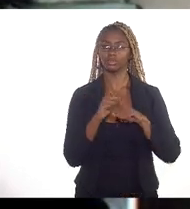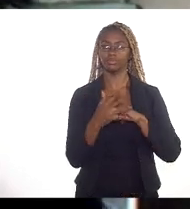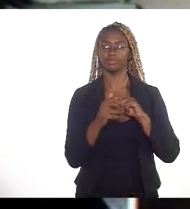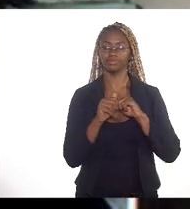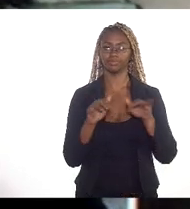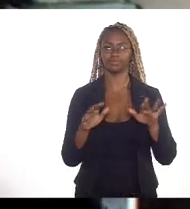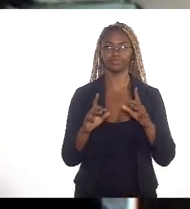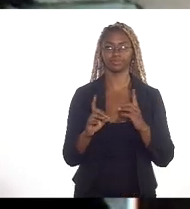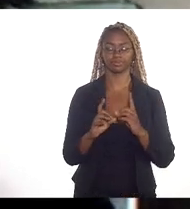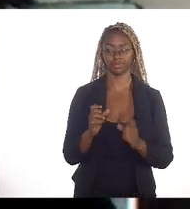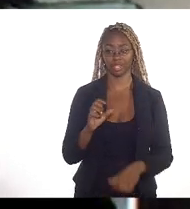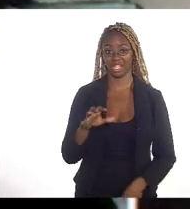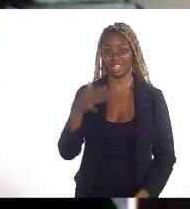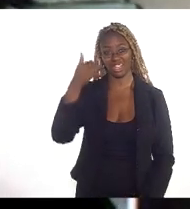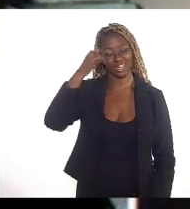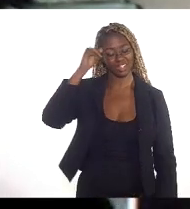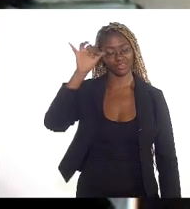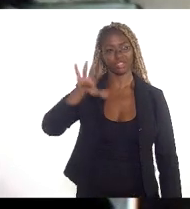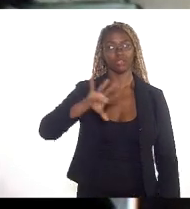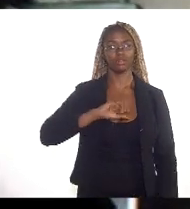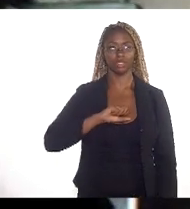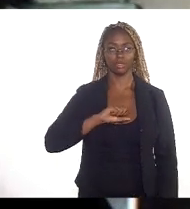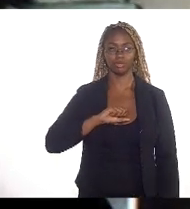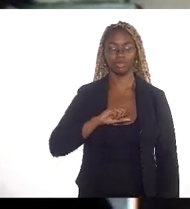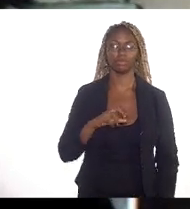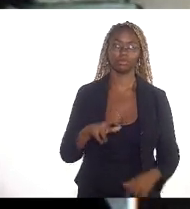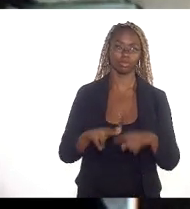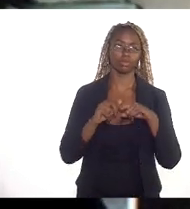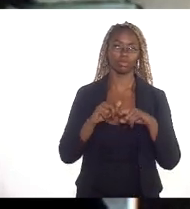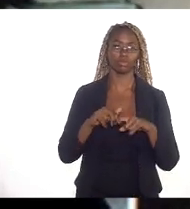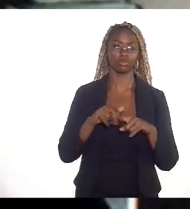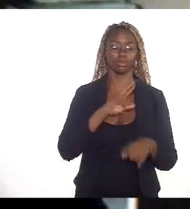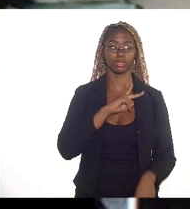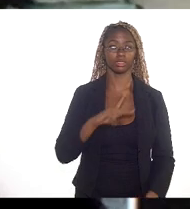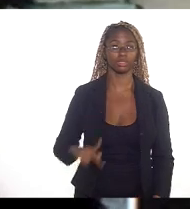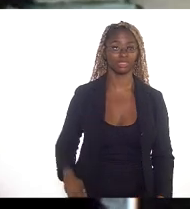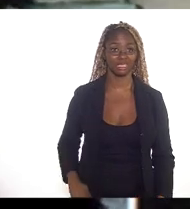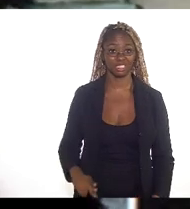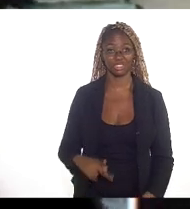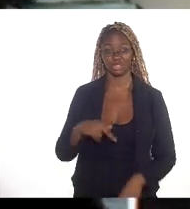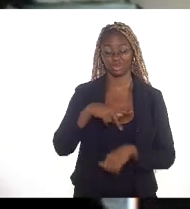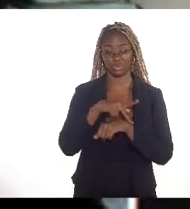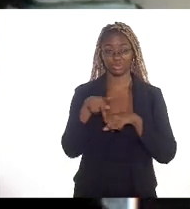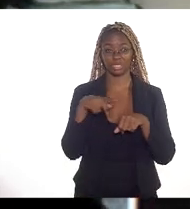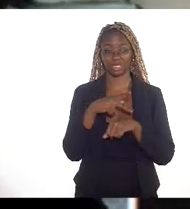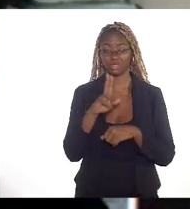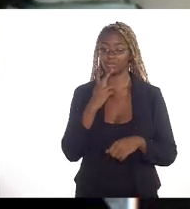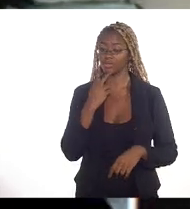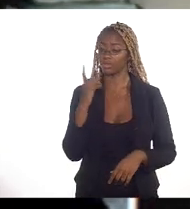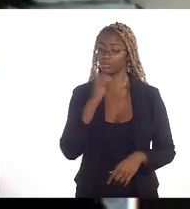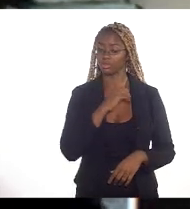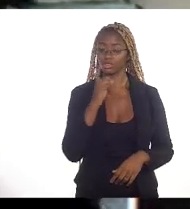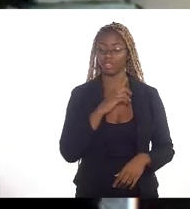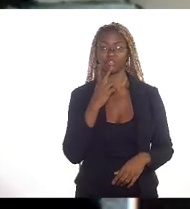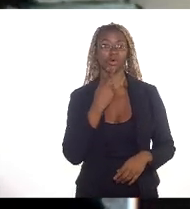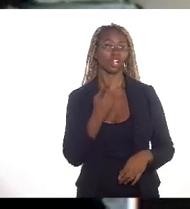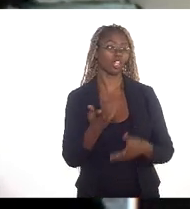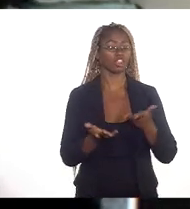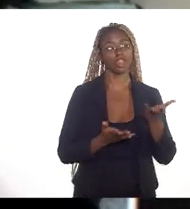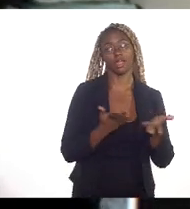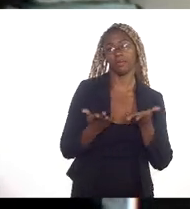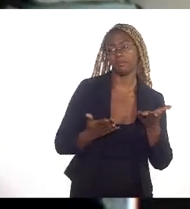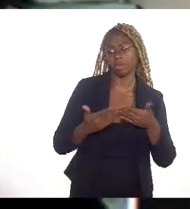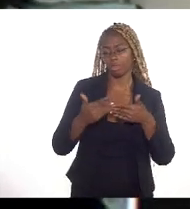evitar o contágio. Porque, por mais que o presidente da República minta insistentemente em afirmar de que existem tratamentos